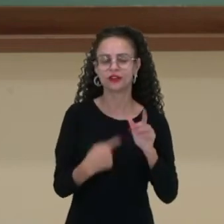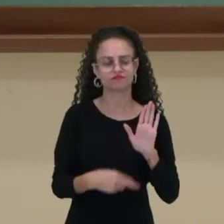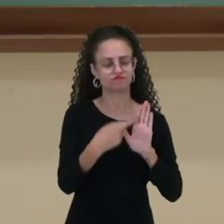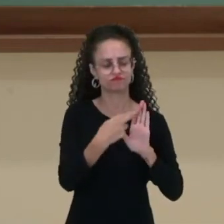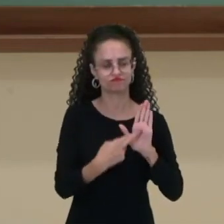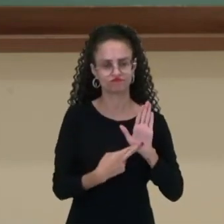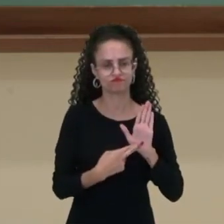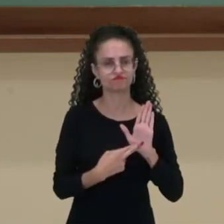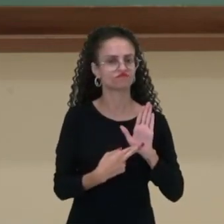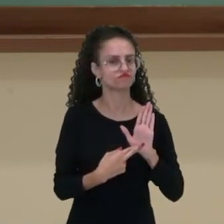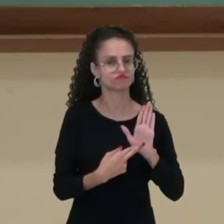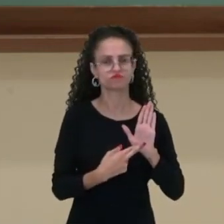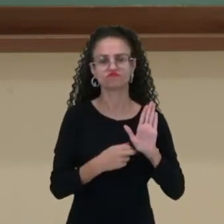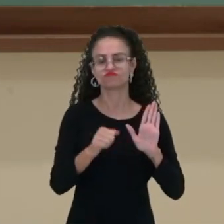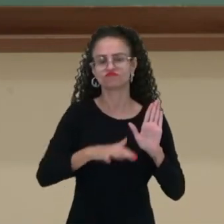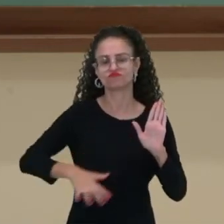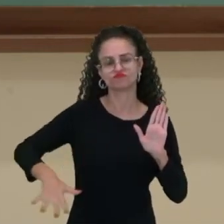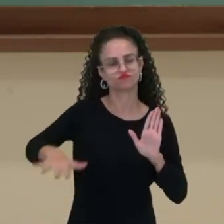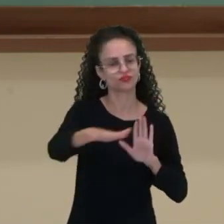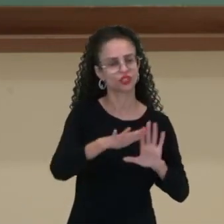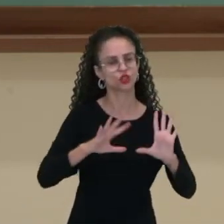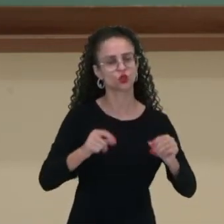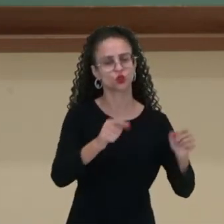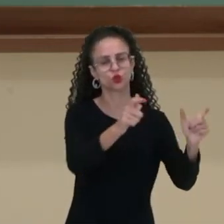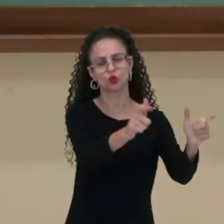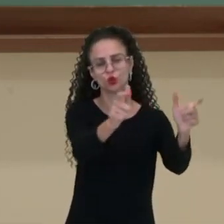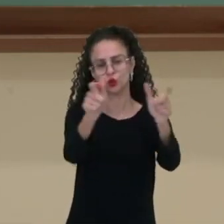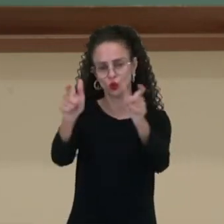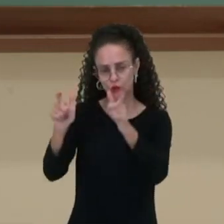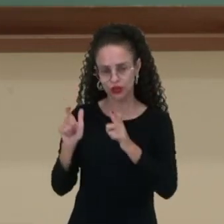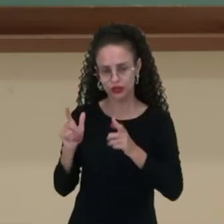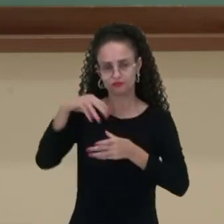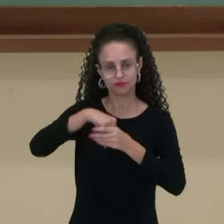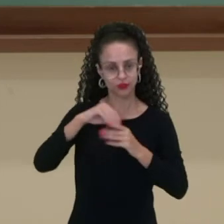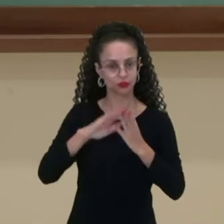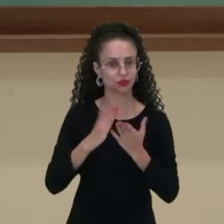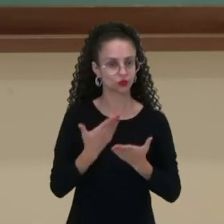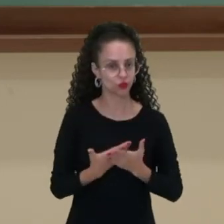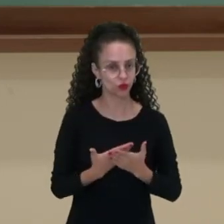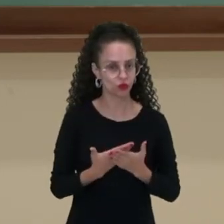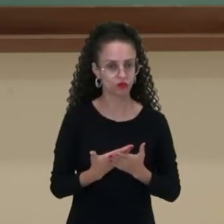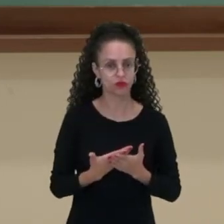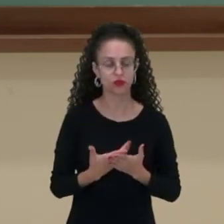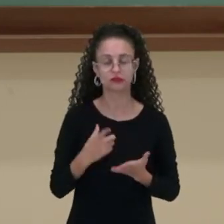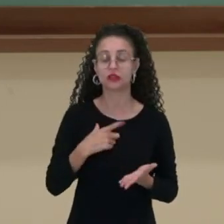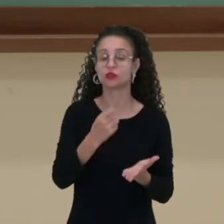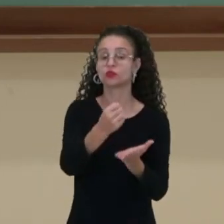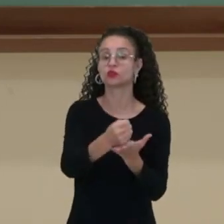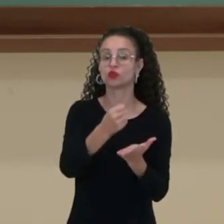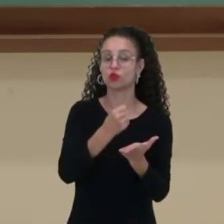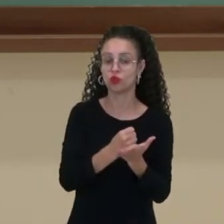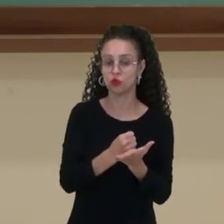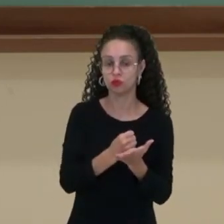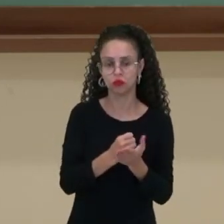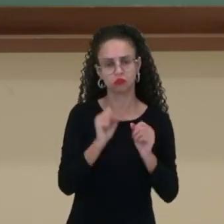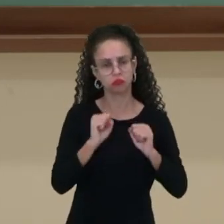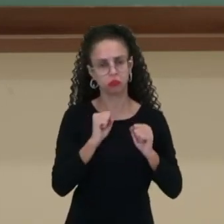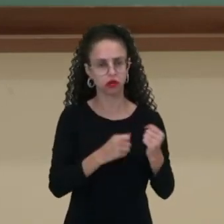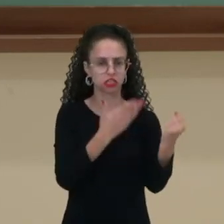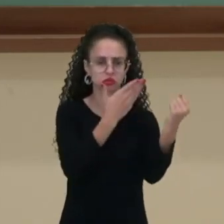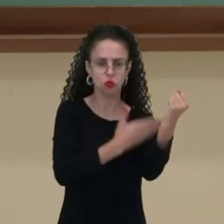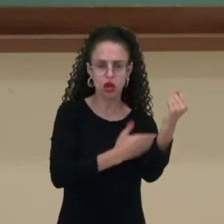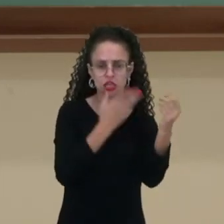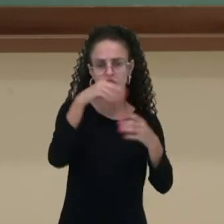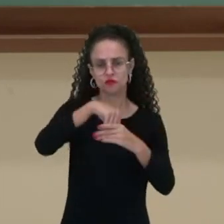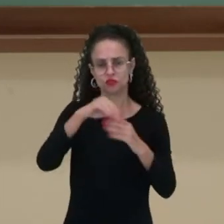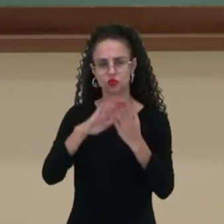elas perpassam por todos os lugares e as esferas da escola. Ela está num documento. Ela pode estar até no arquivo do colégio, ela pode estar